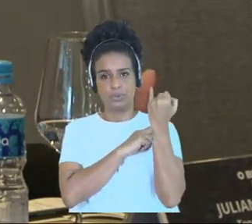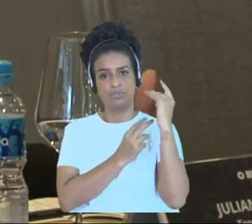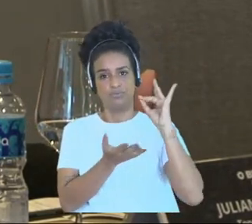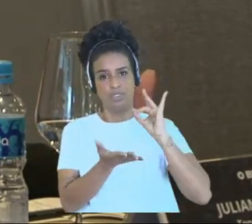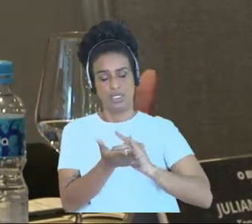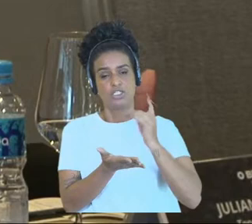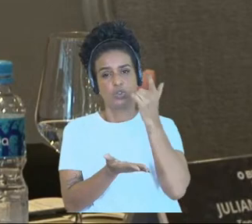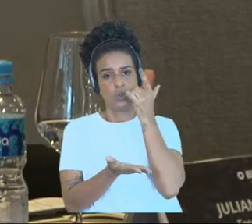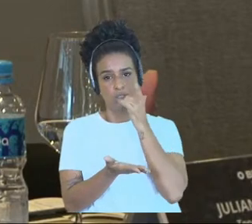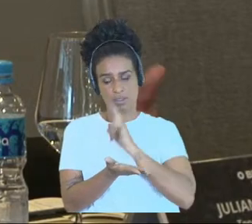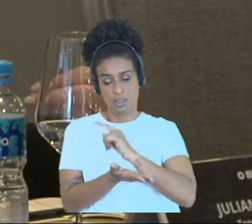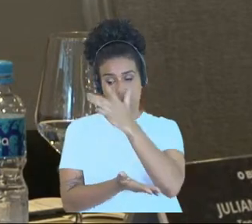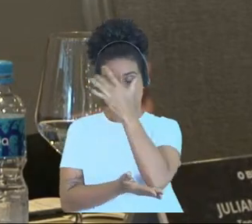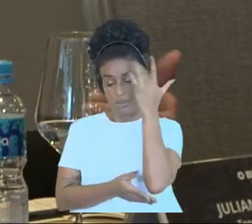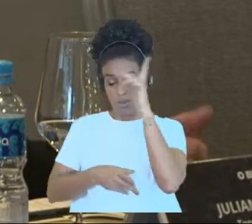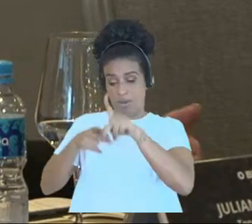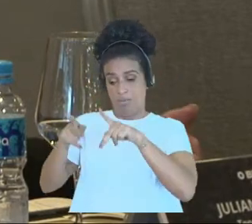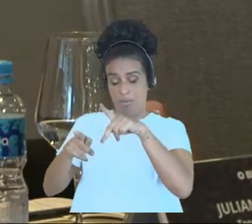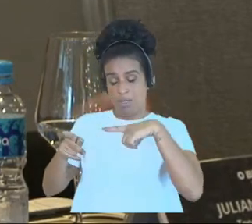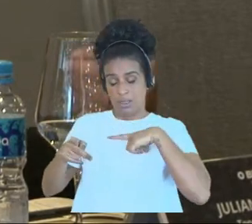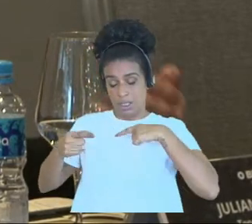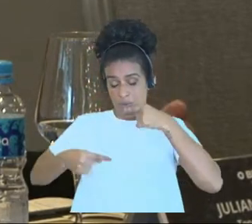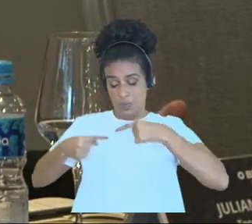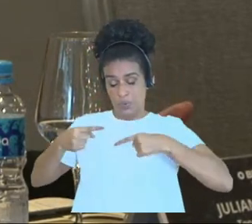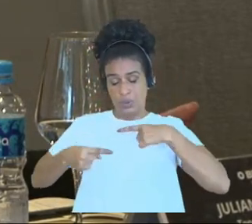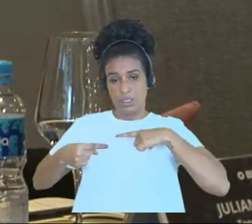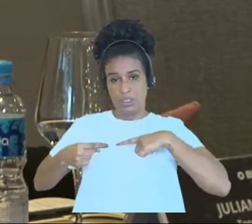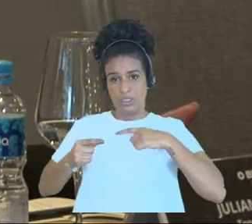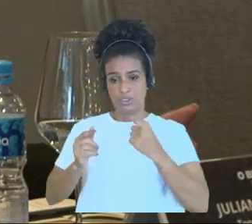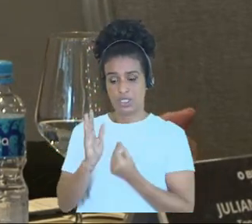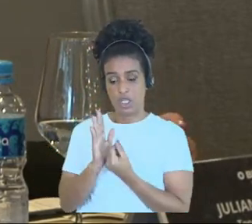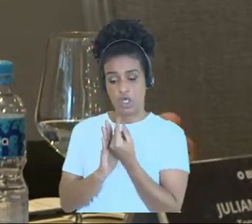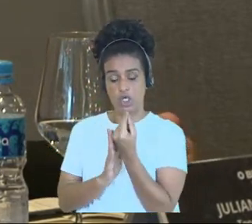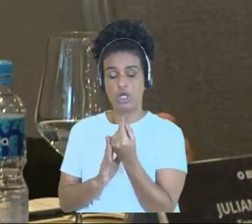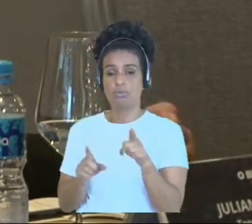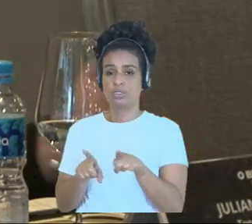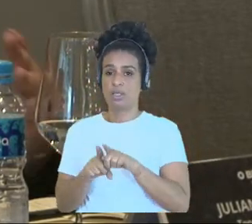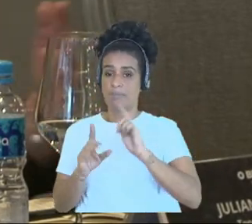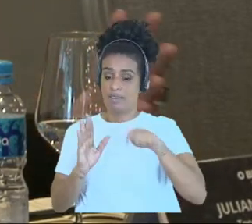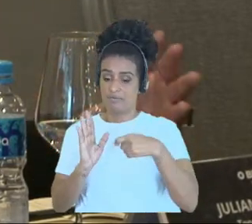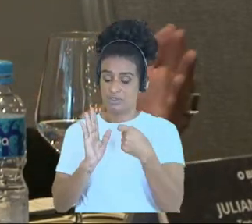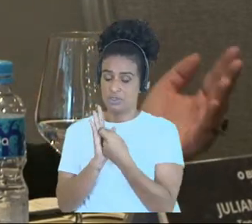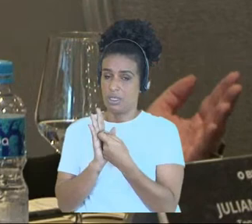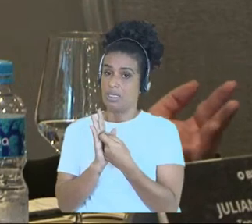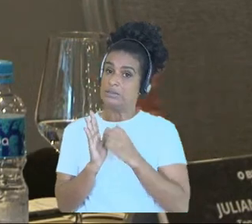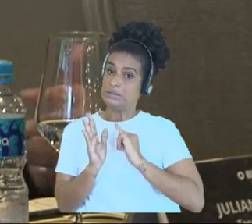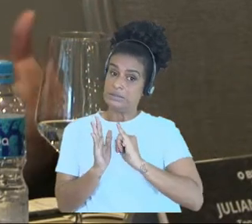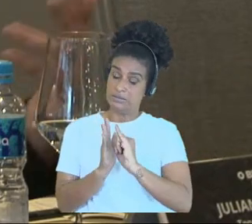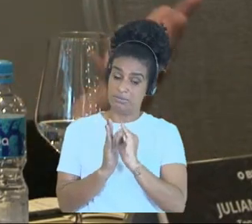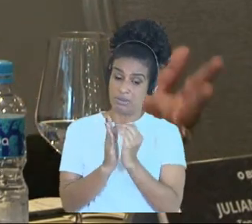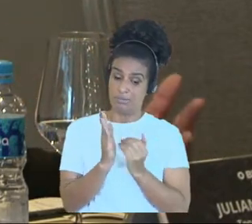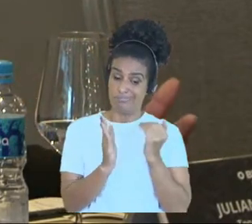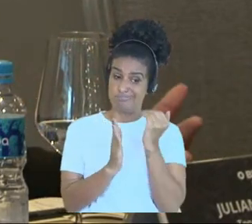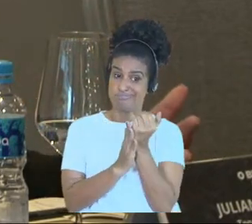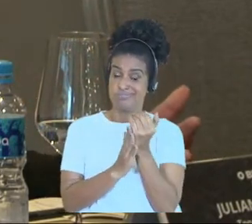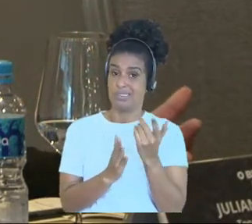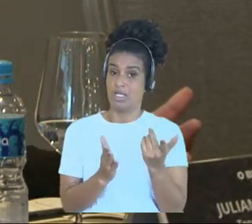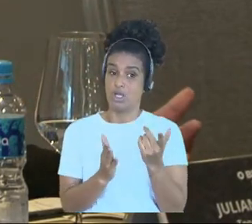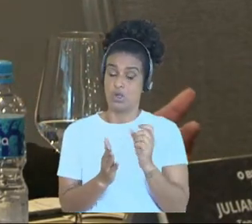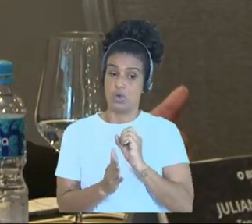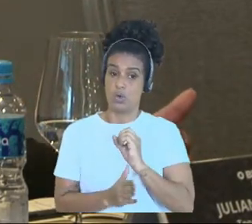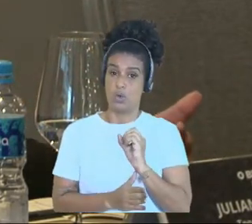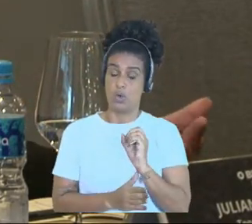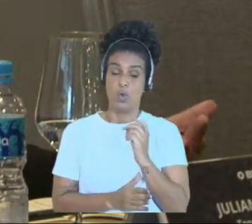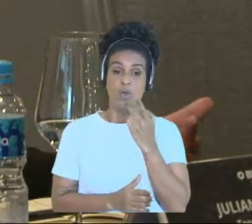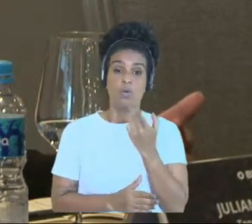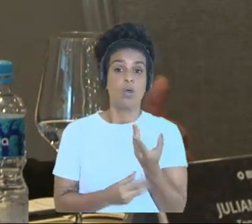ele consiga passar credibilidade sobre a sua política econômica e sobre a sua política fiscal. Se a gente vai ter um waiver grande ou não, né? Está todo mundo falando sobre o waiver.